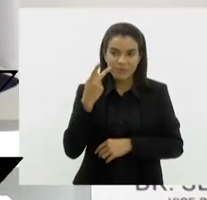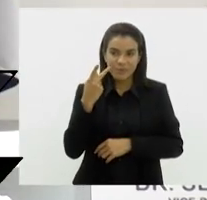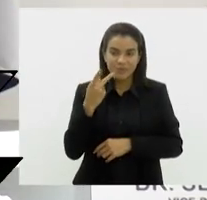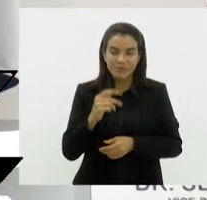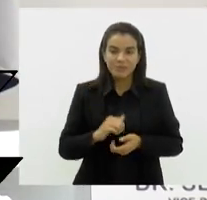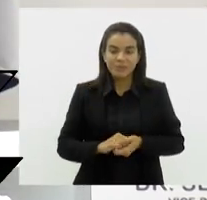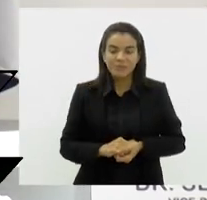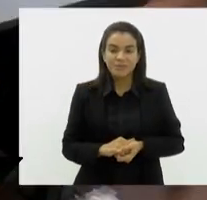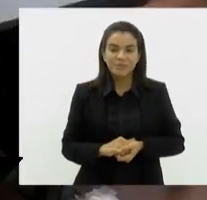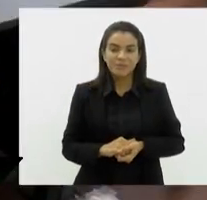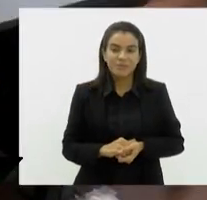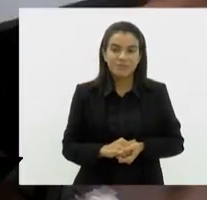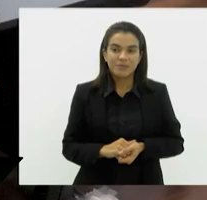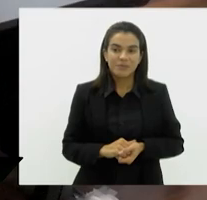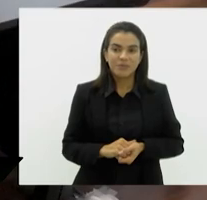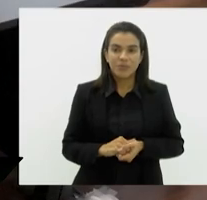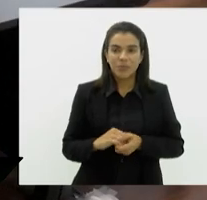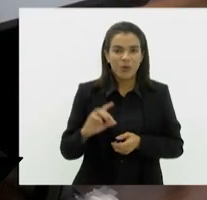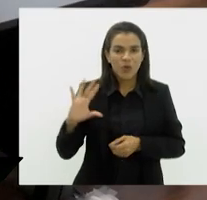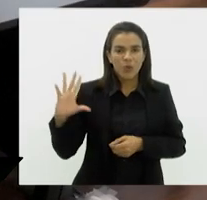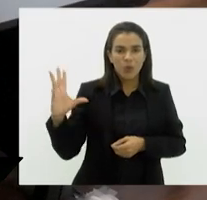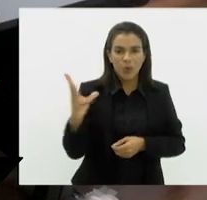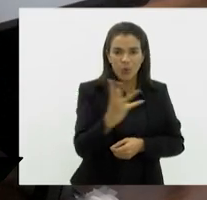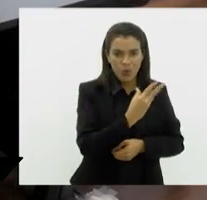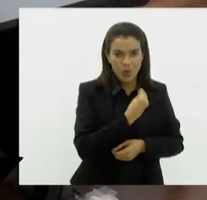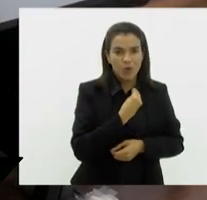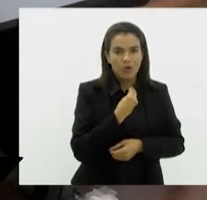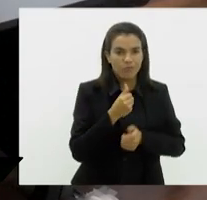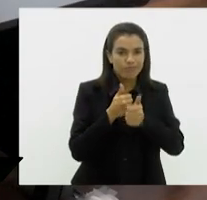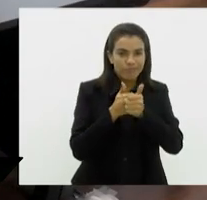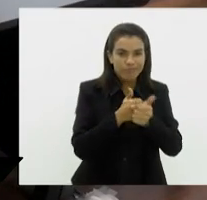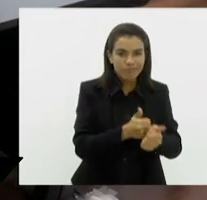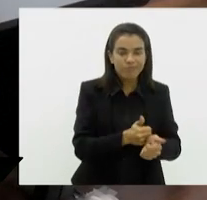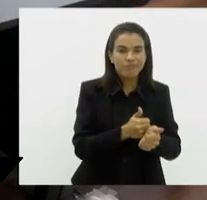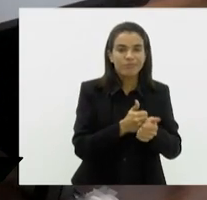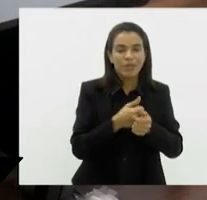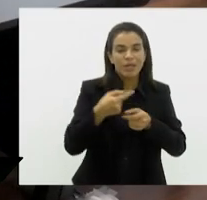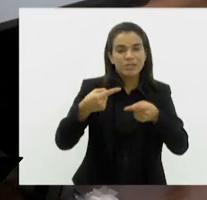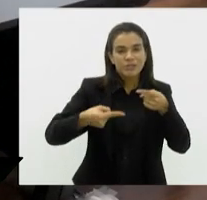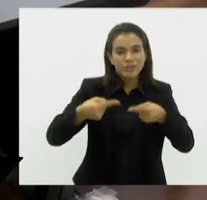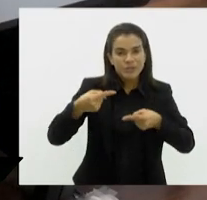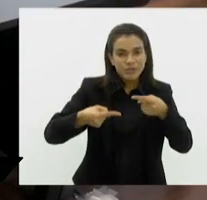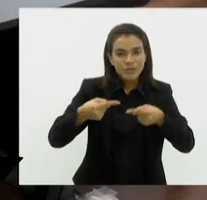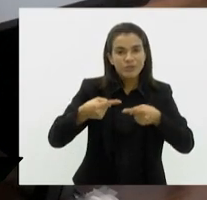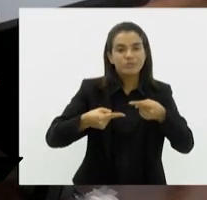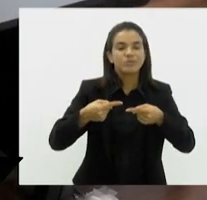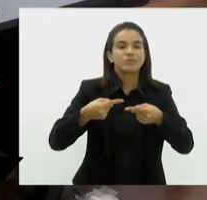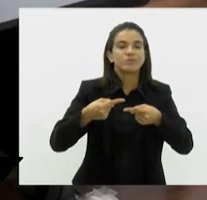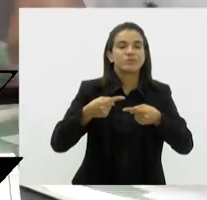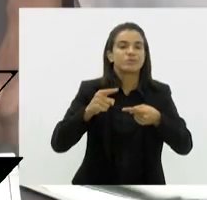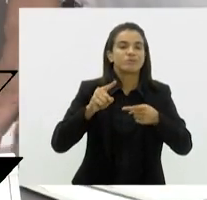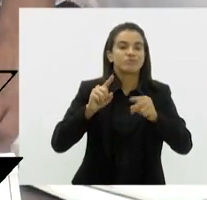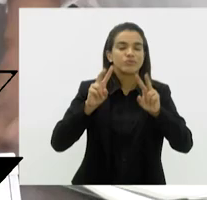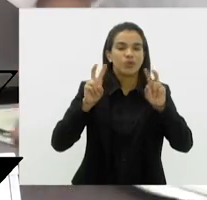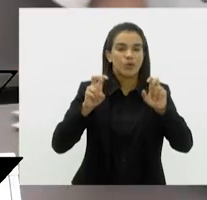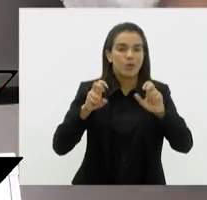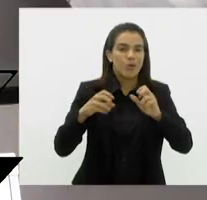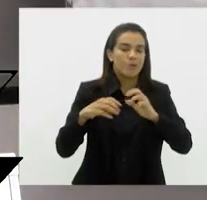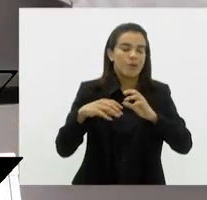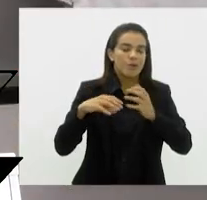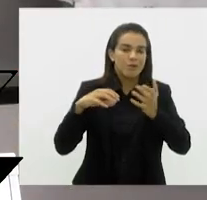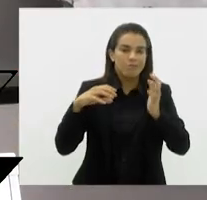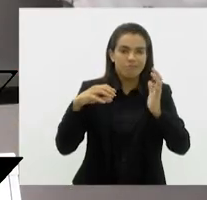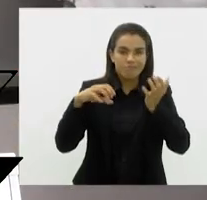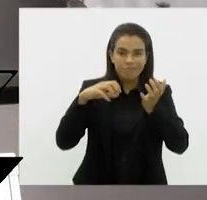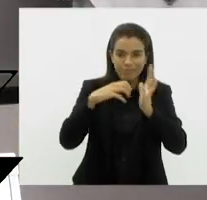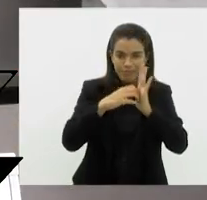a Vossa Excelência. Todos acompanharam a grande discussão na Câmara de Deputados sobre o projeto